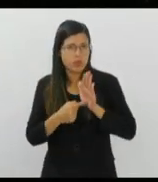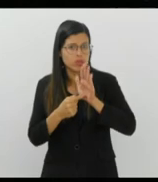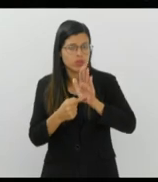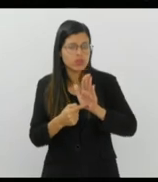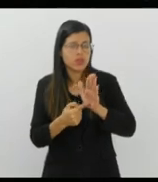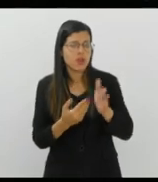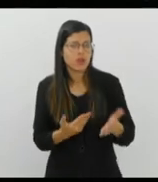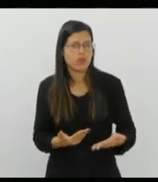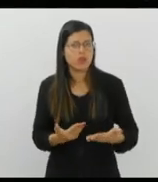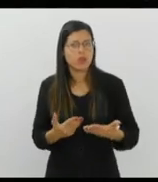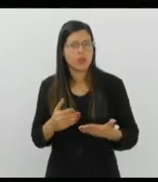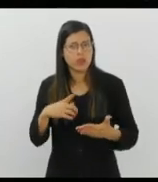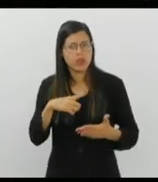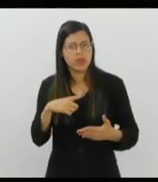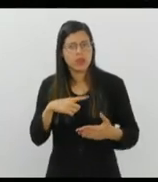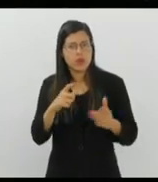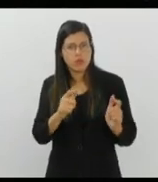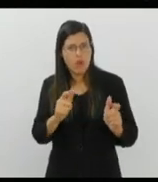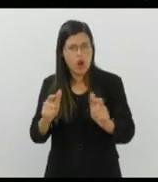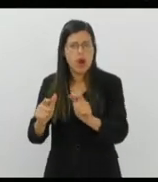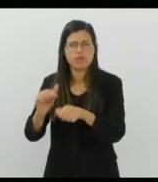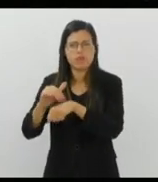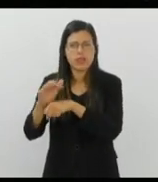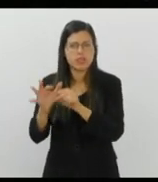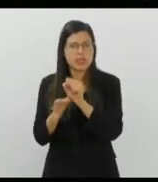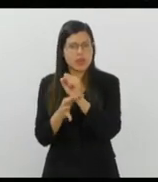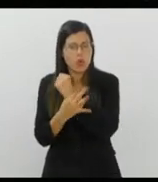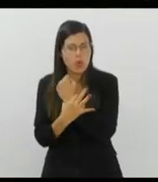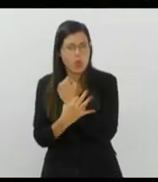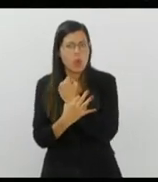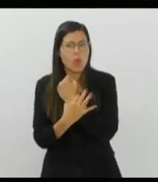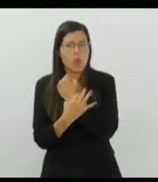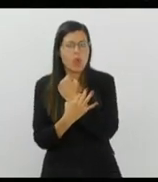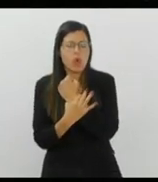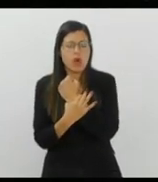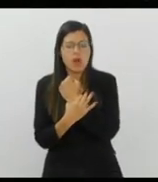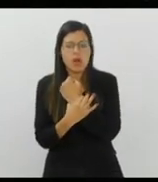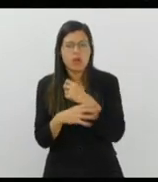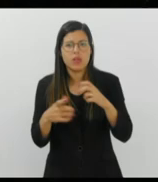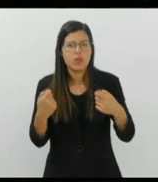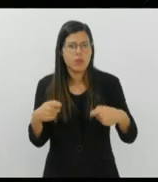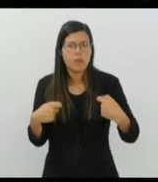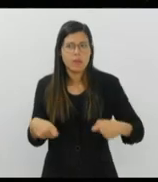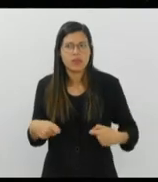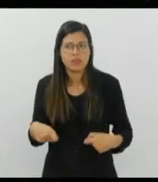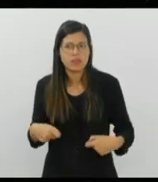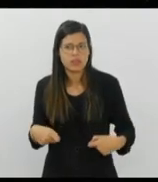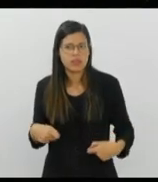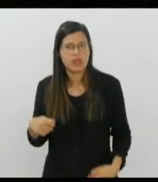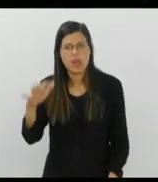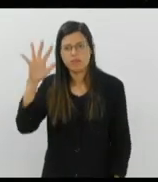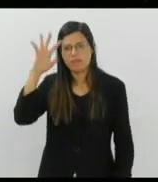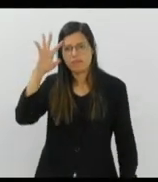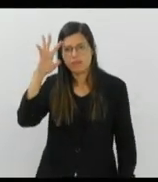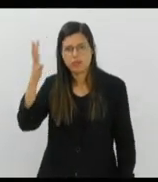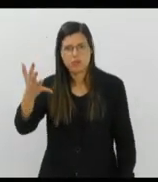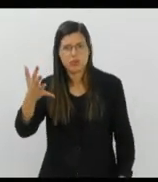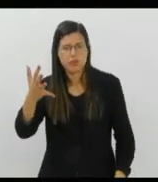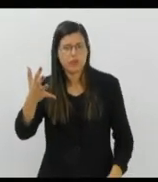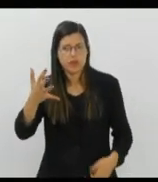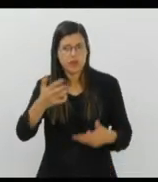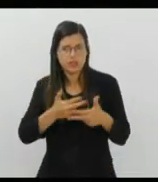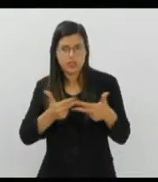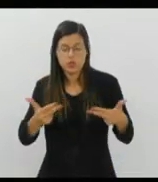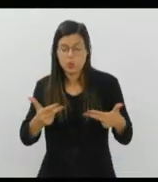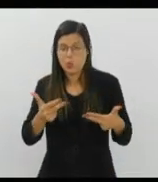seguras que possam servir de abrigo e não ter que resolver essas questões em